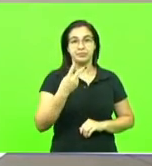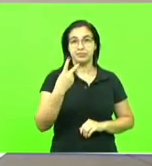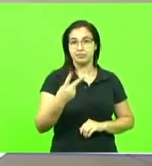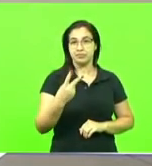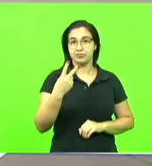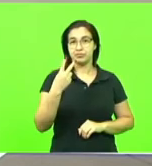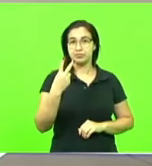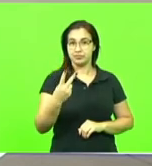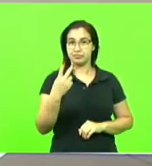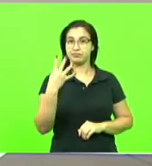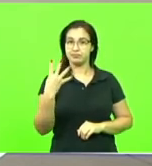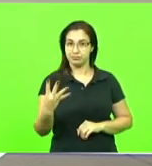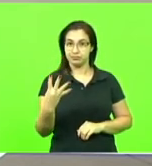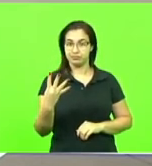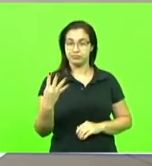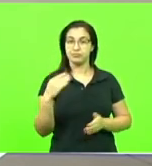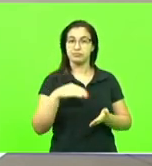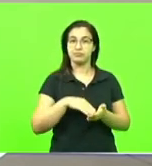2224